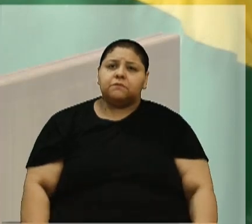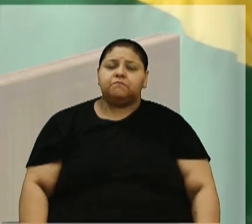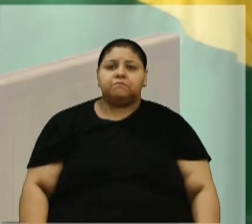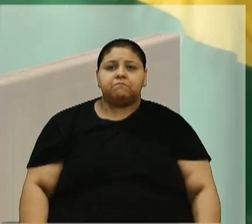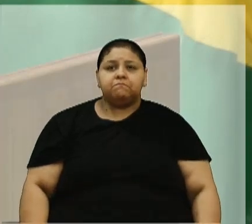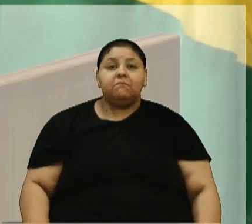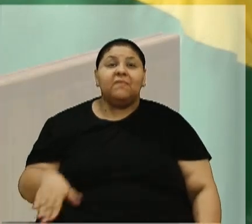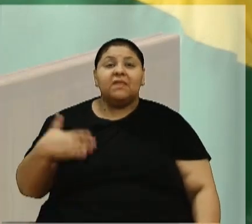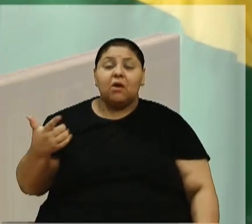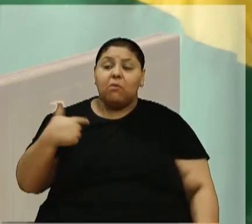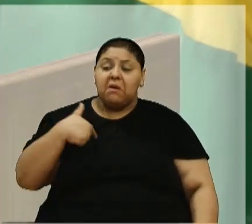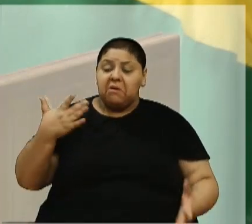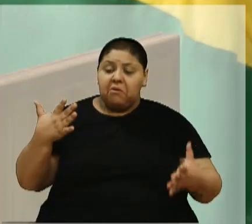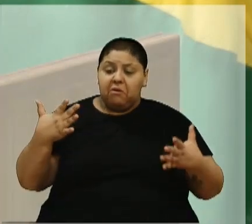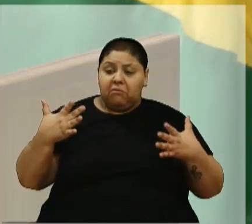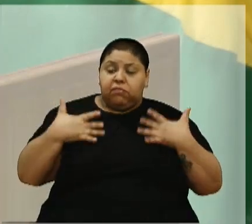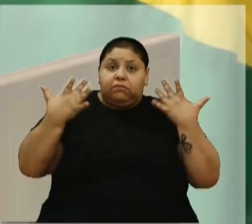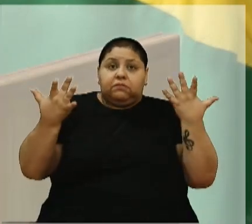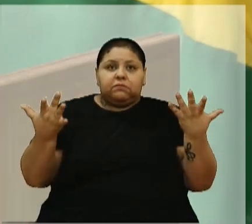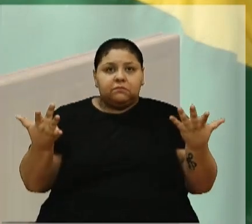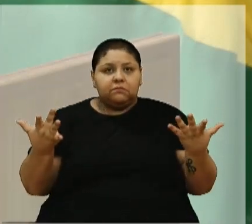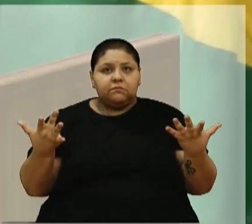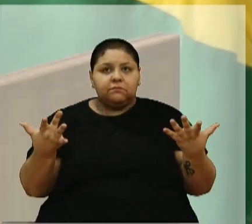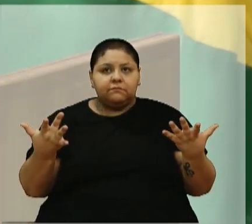Então eu fico impressionado